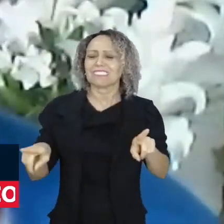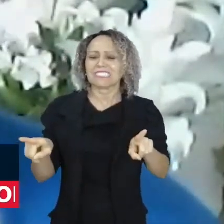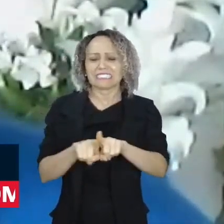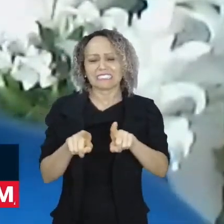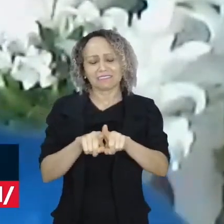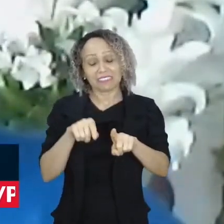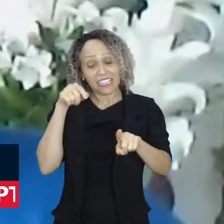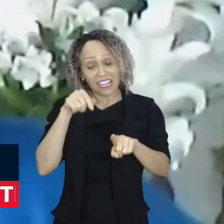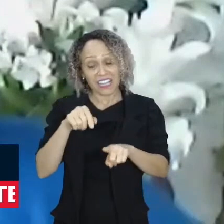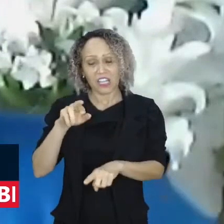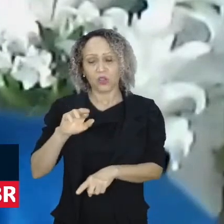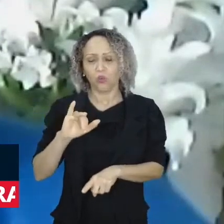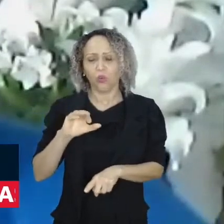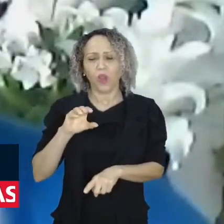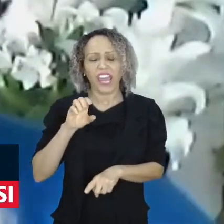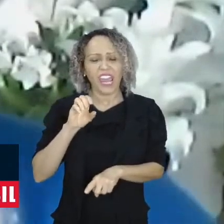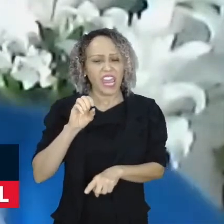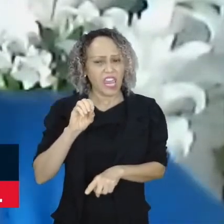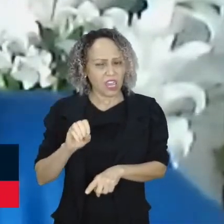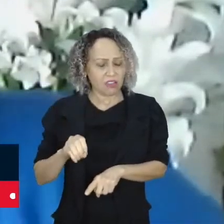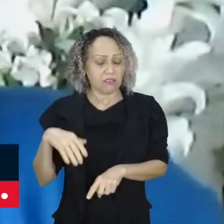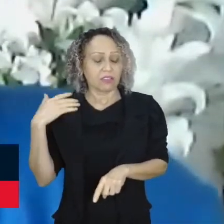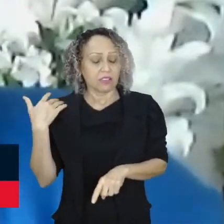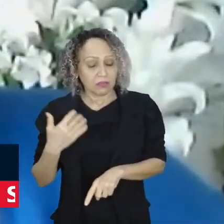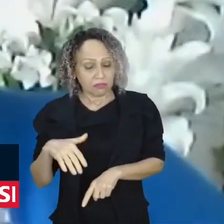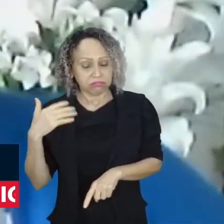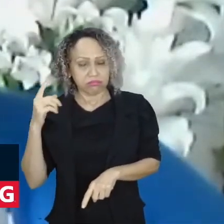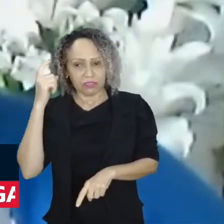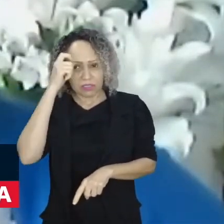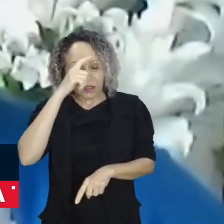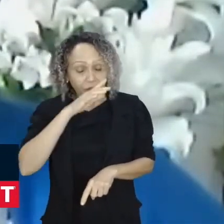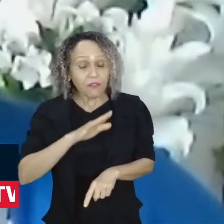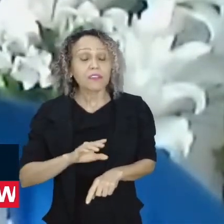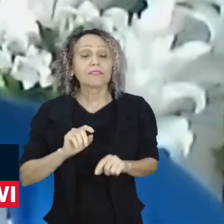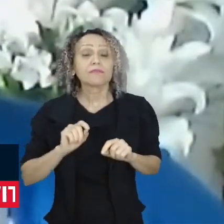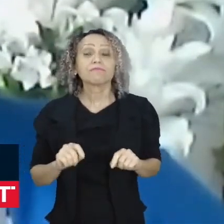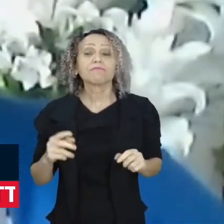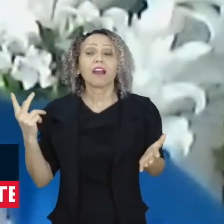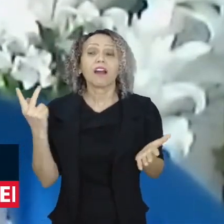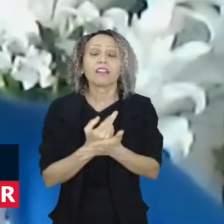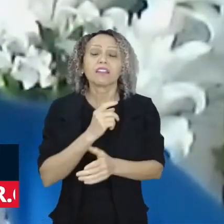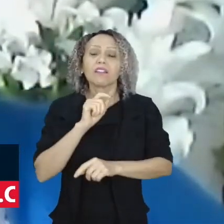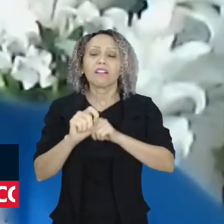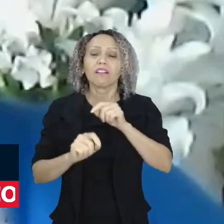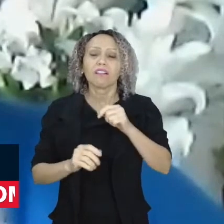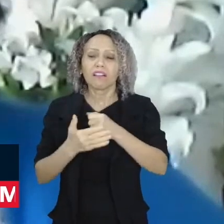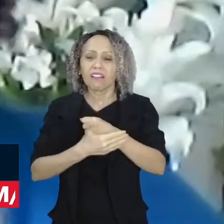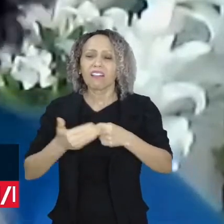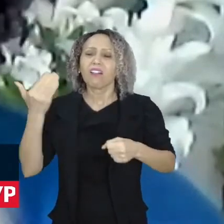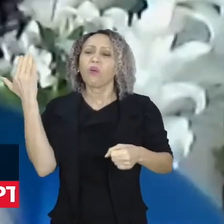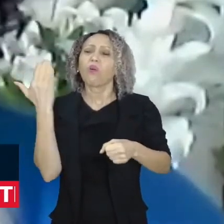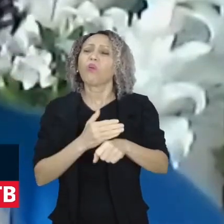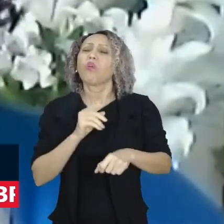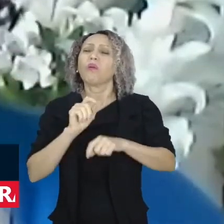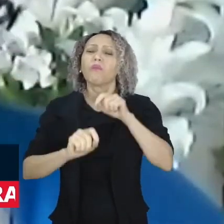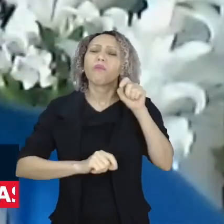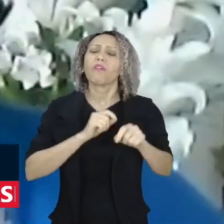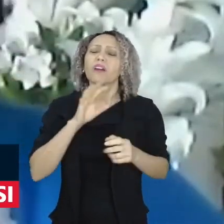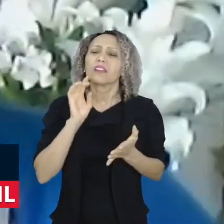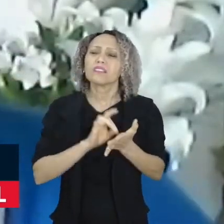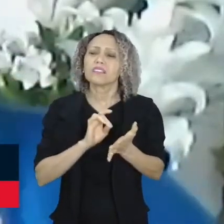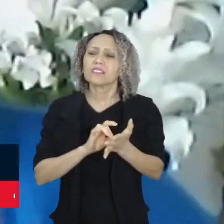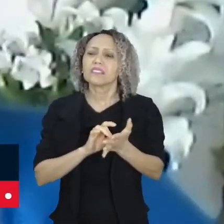quem tinha cometido alguma falta. E o que a gente percebe é que, desde o impeachment da Dilma